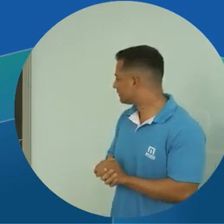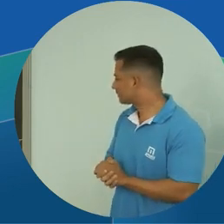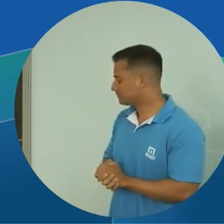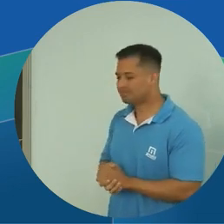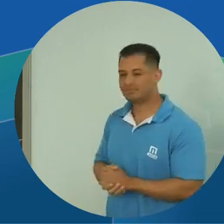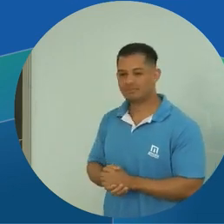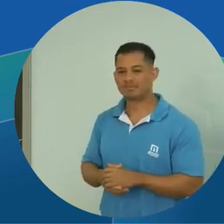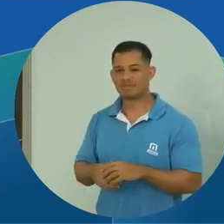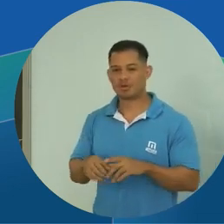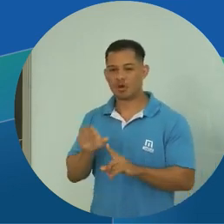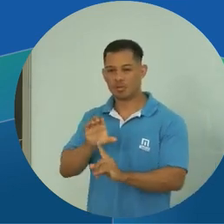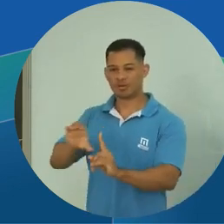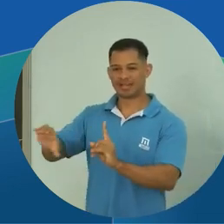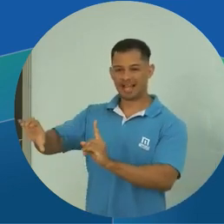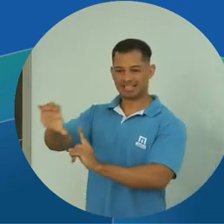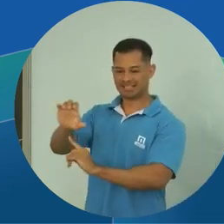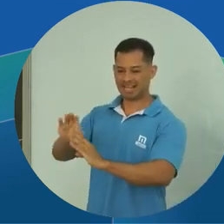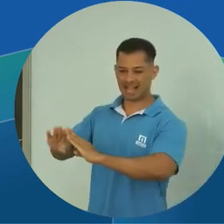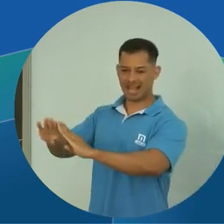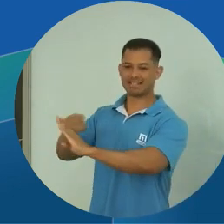da comunidade.